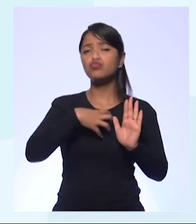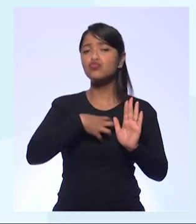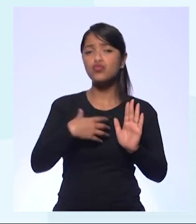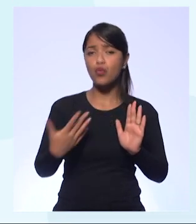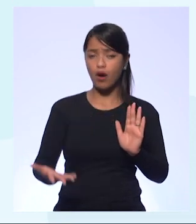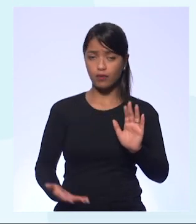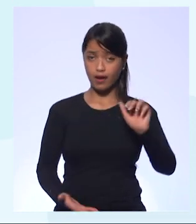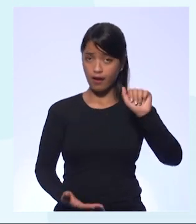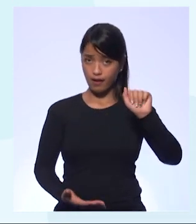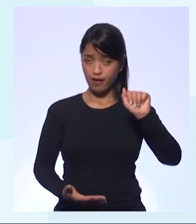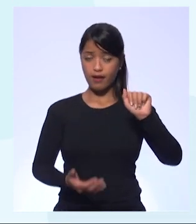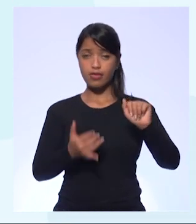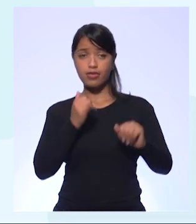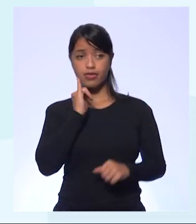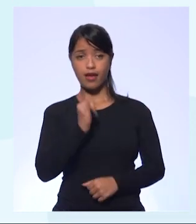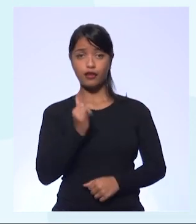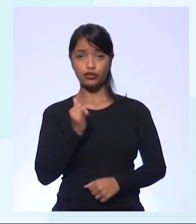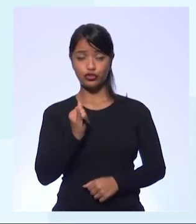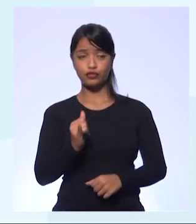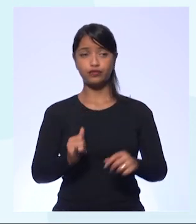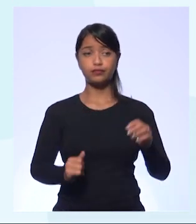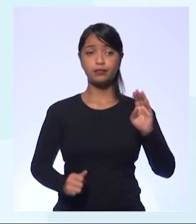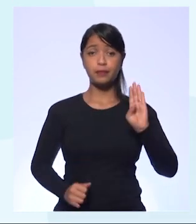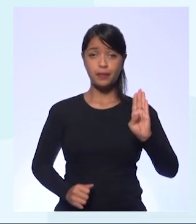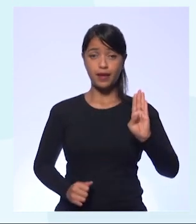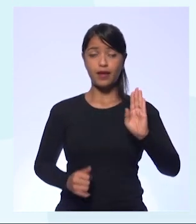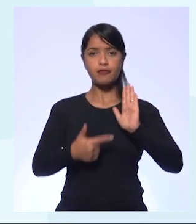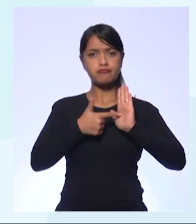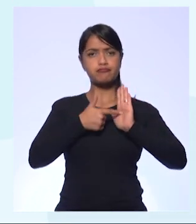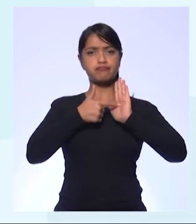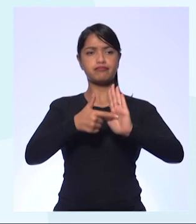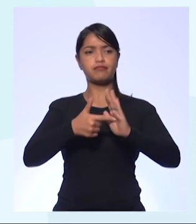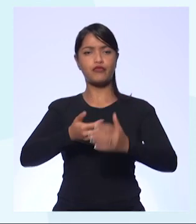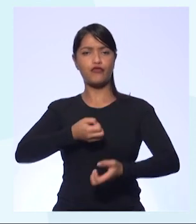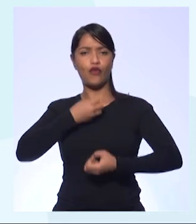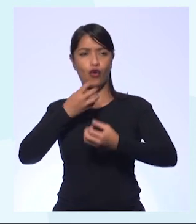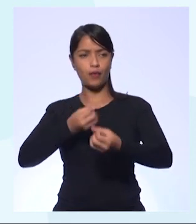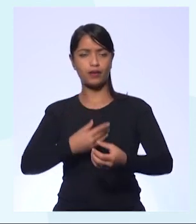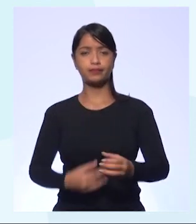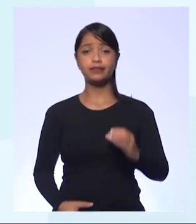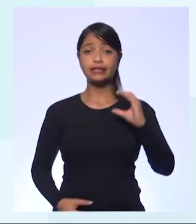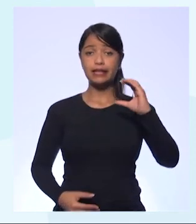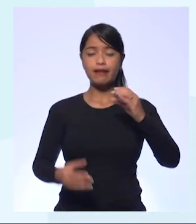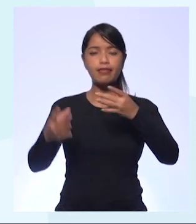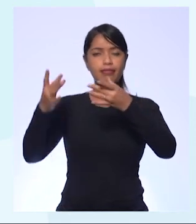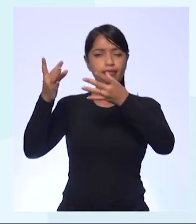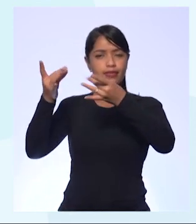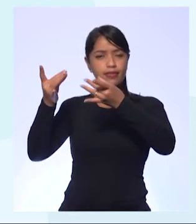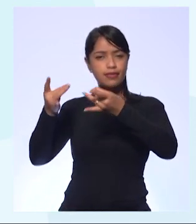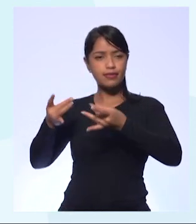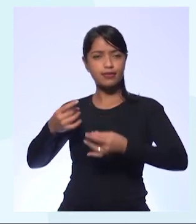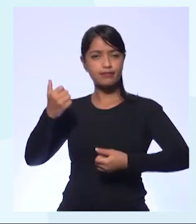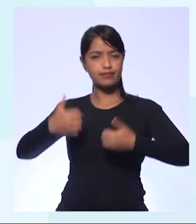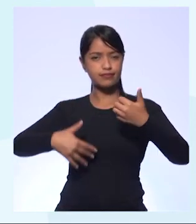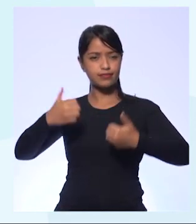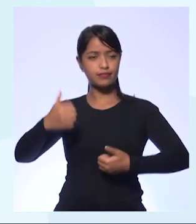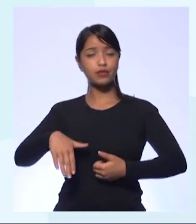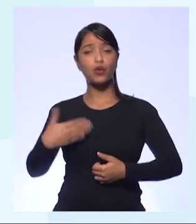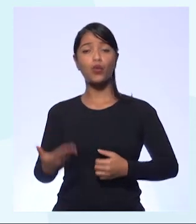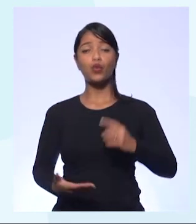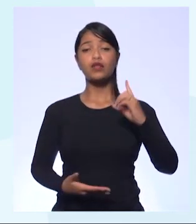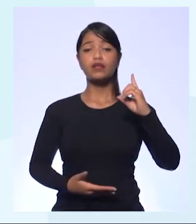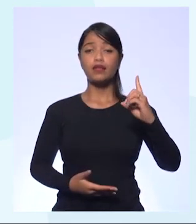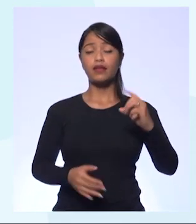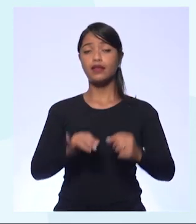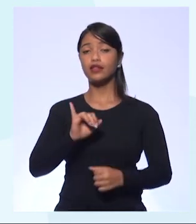A, narrativo, B, expositivo informativo, C, descritivo ou D,